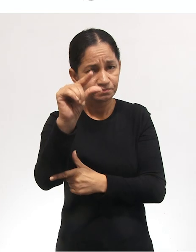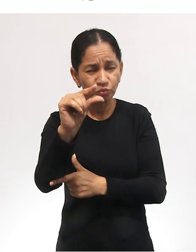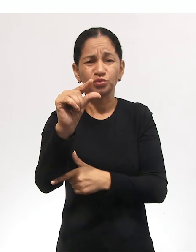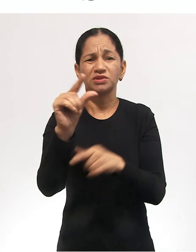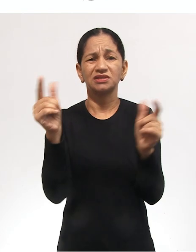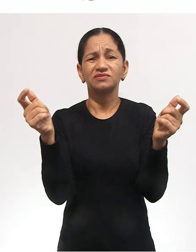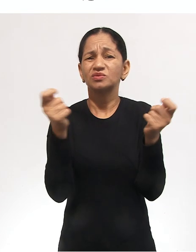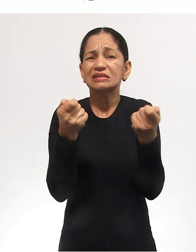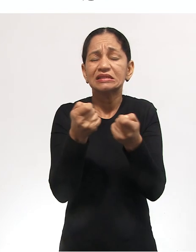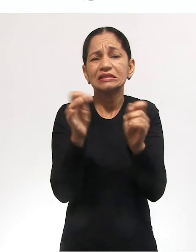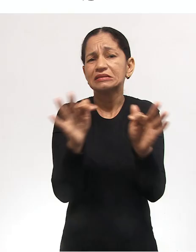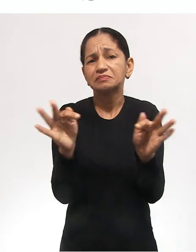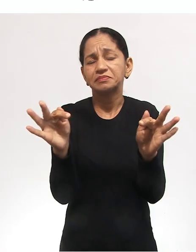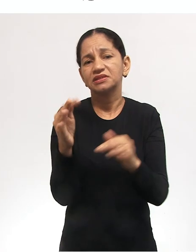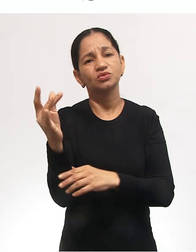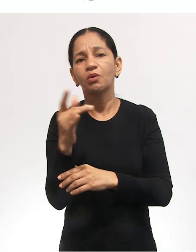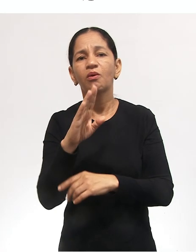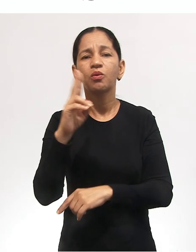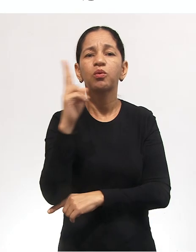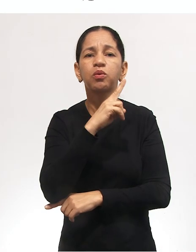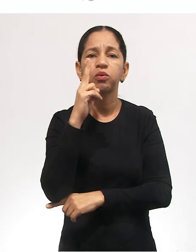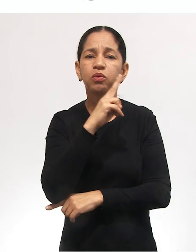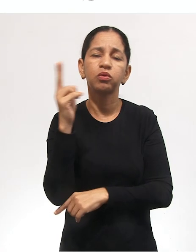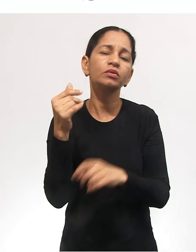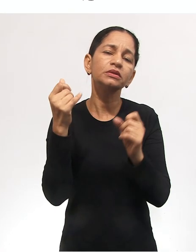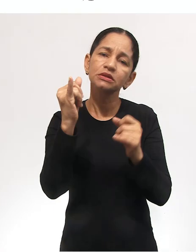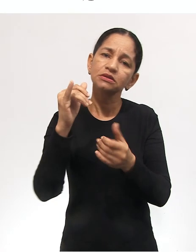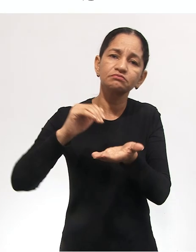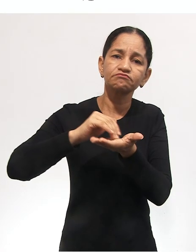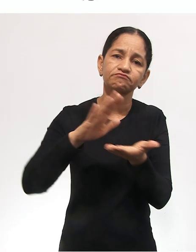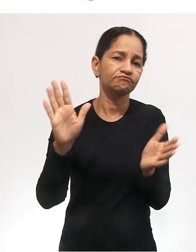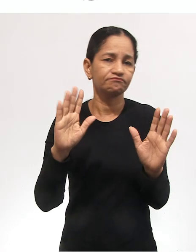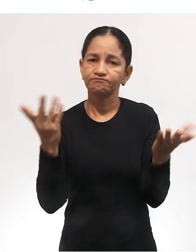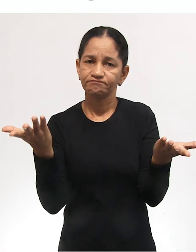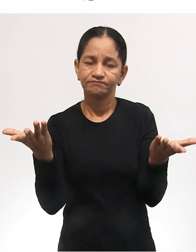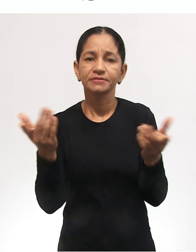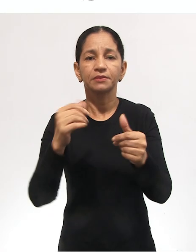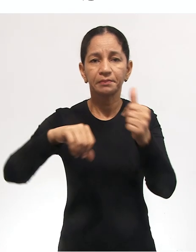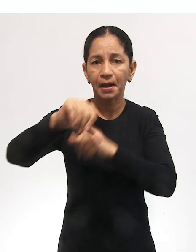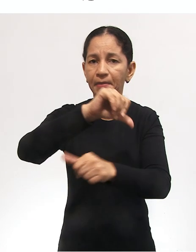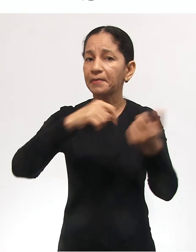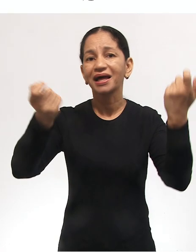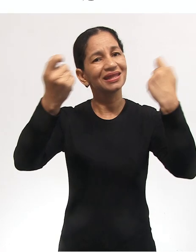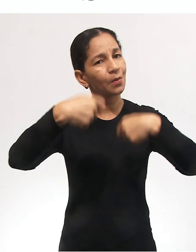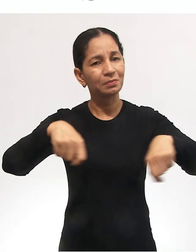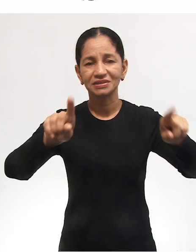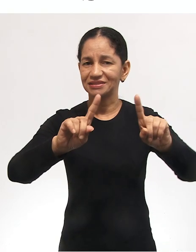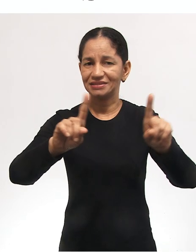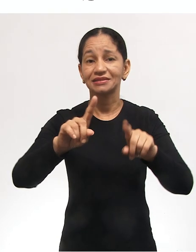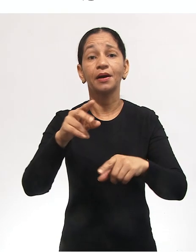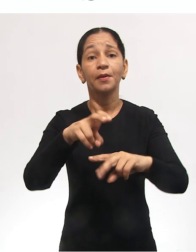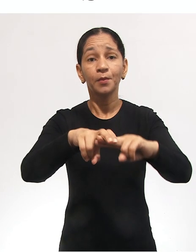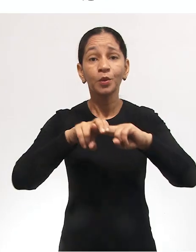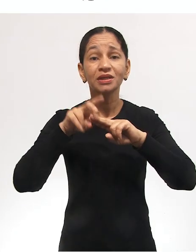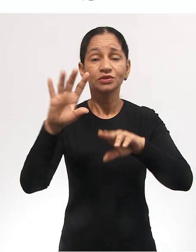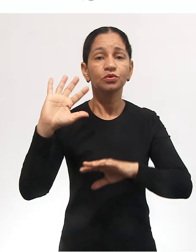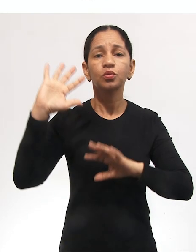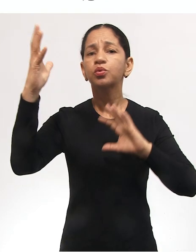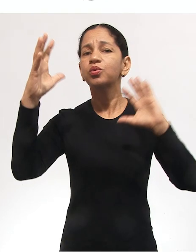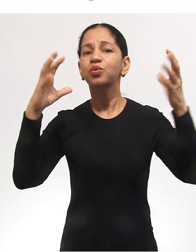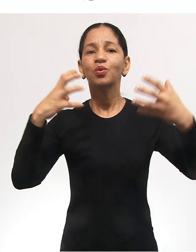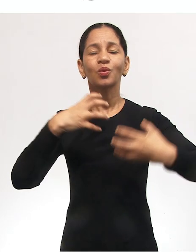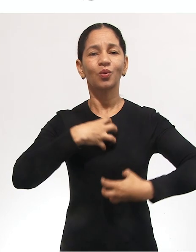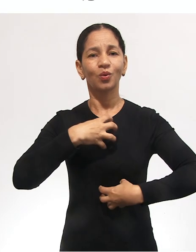saídas ou entradas de funcionários, de colaboradores, e a melhoria do clima, porque o ambiente vai ser positivo e